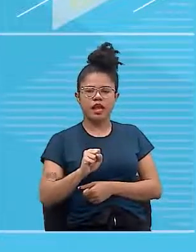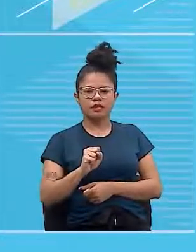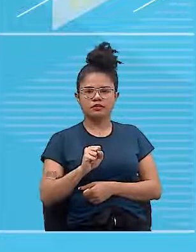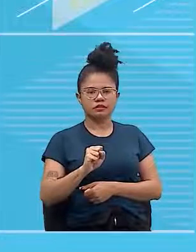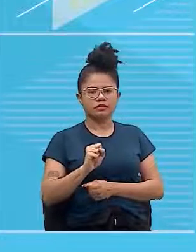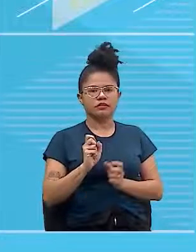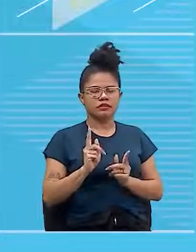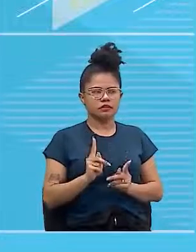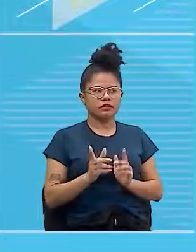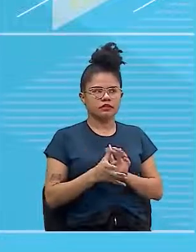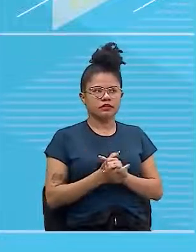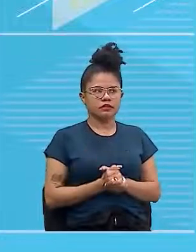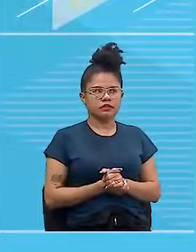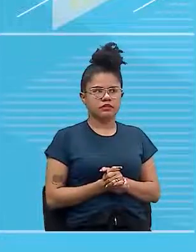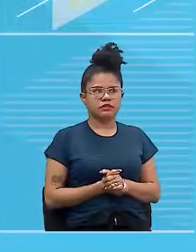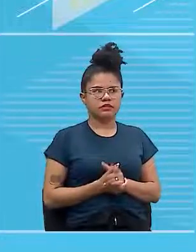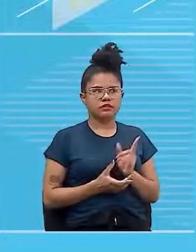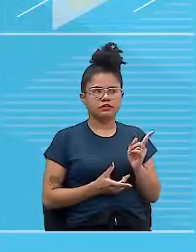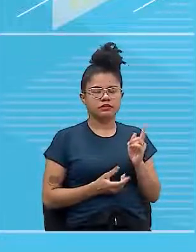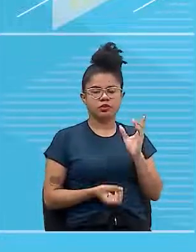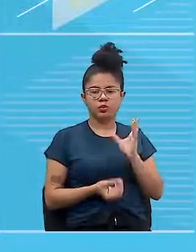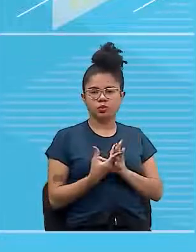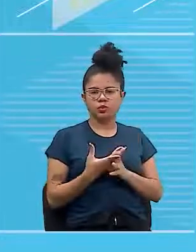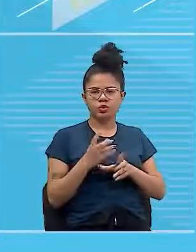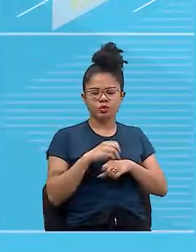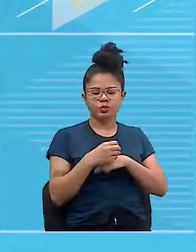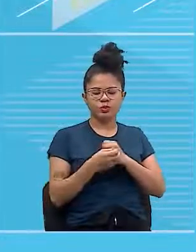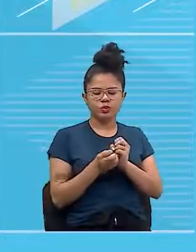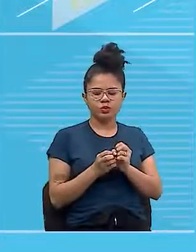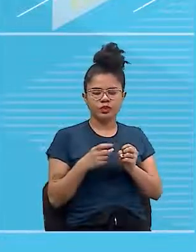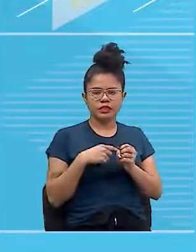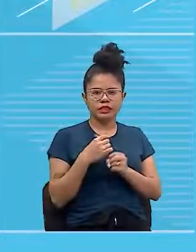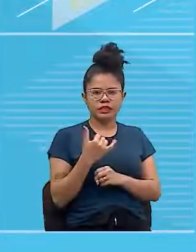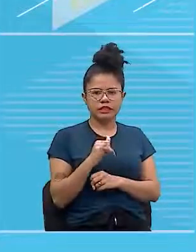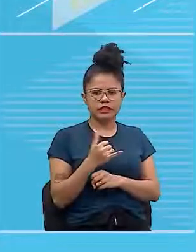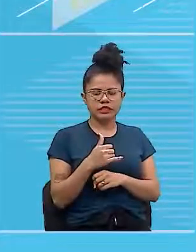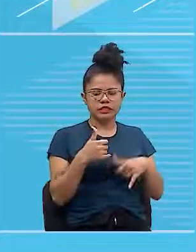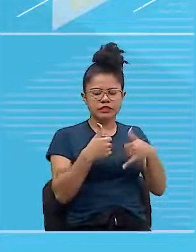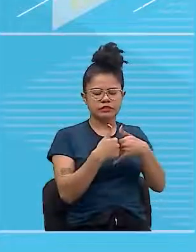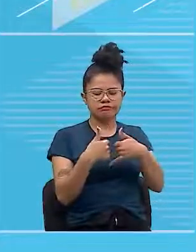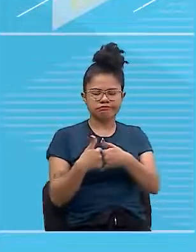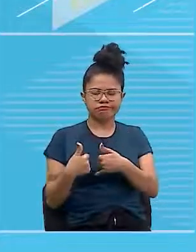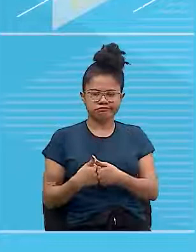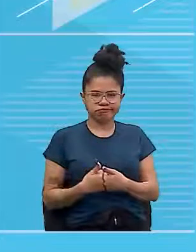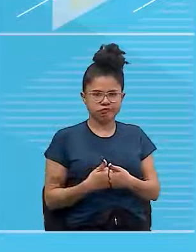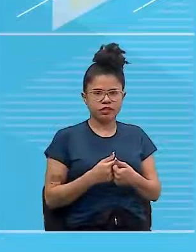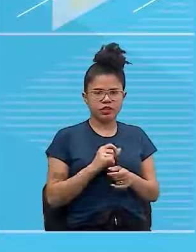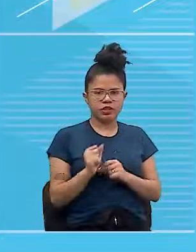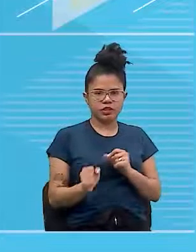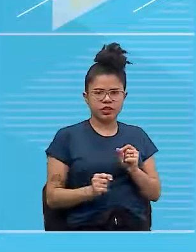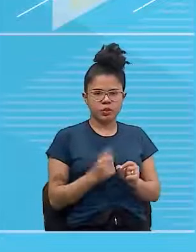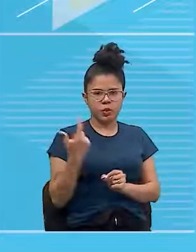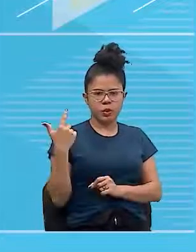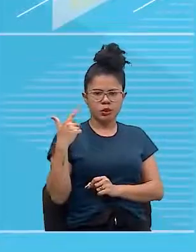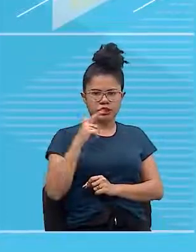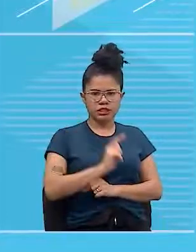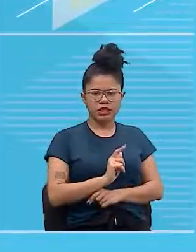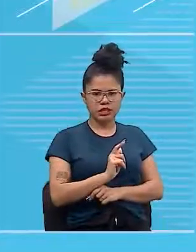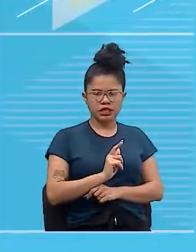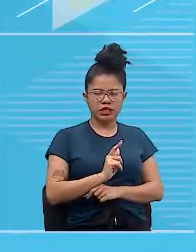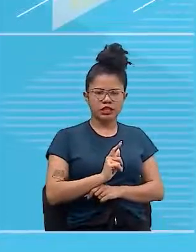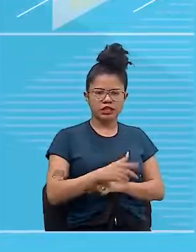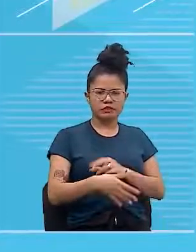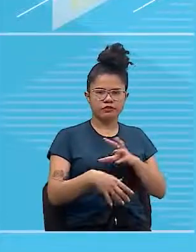esses elementos que formarão essas moléculas que contém energia nessas ligações a energia que é obtida a partir do rompimento